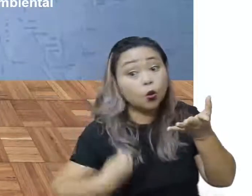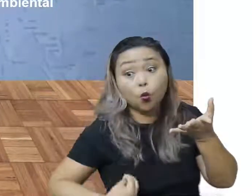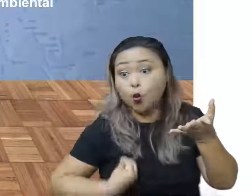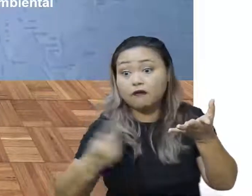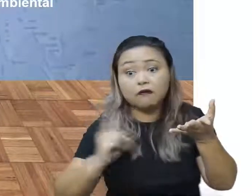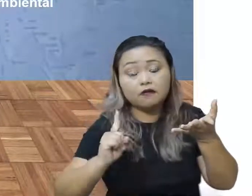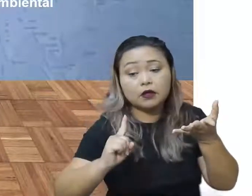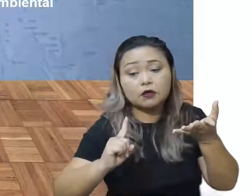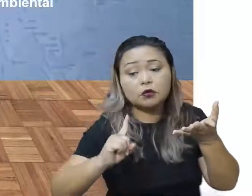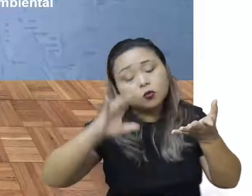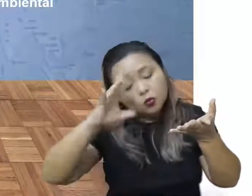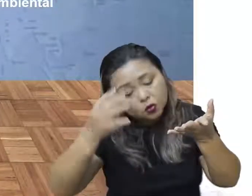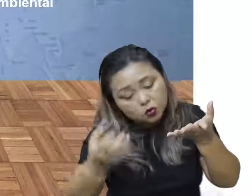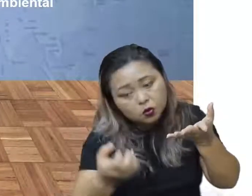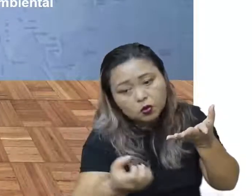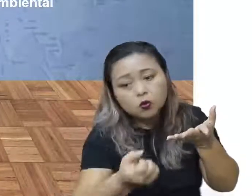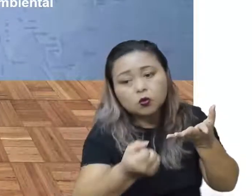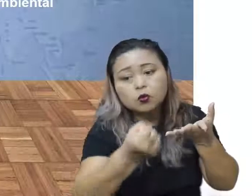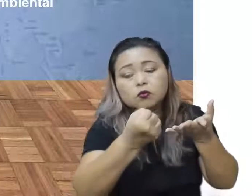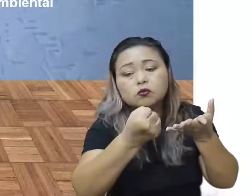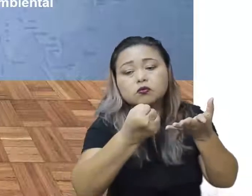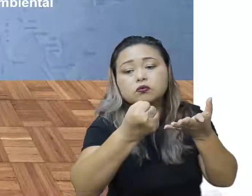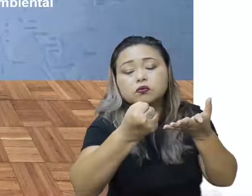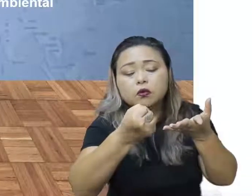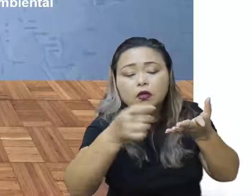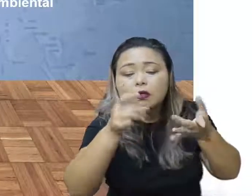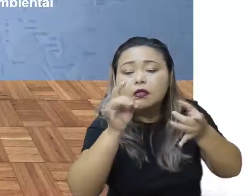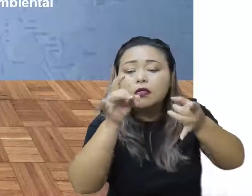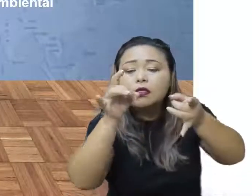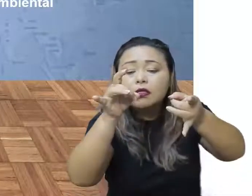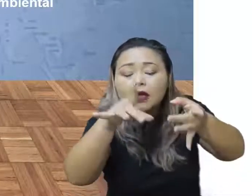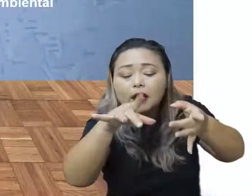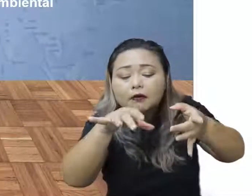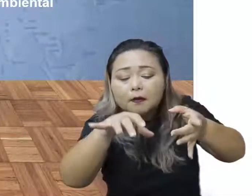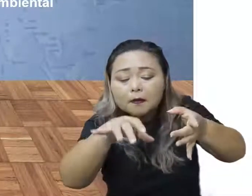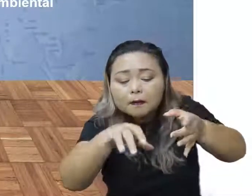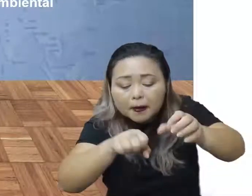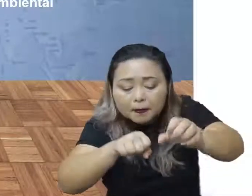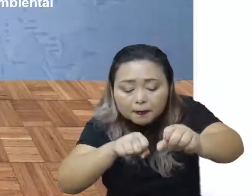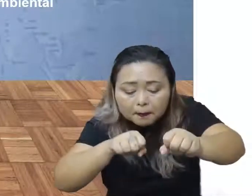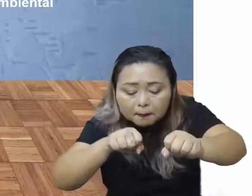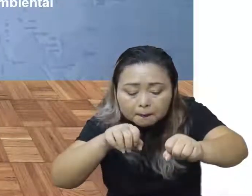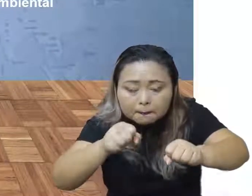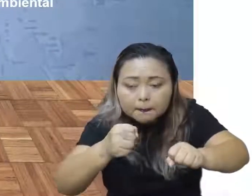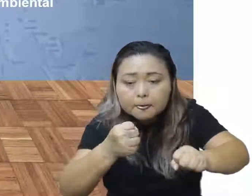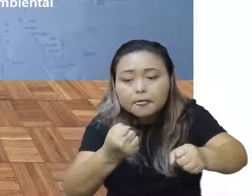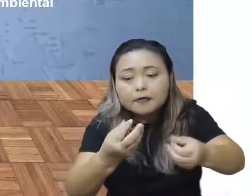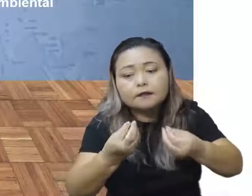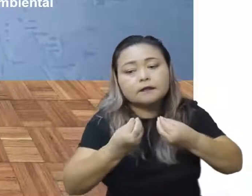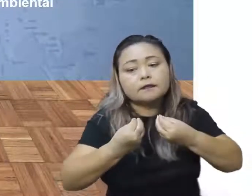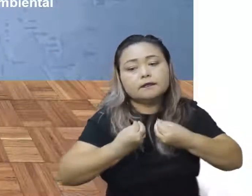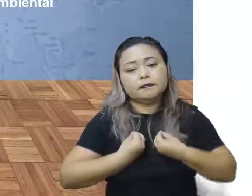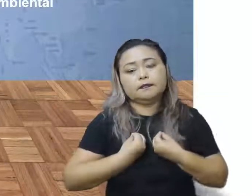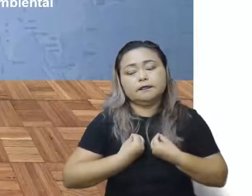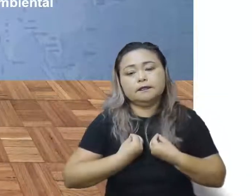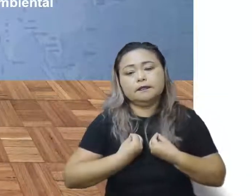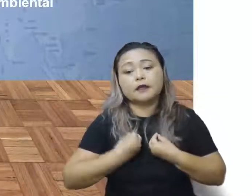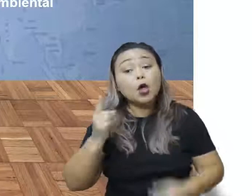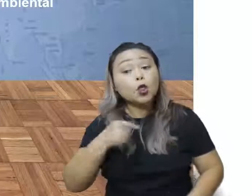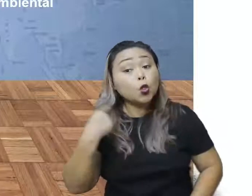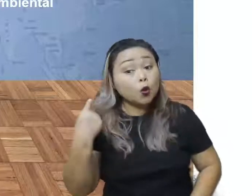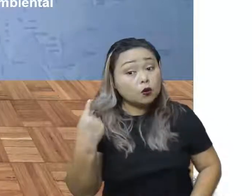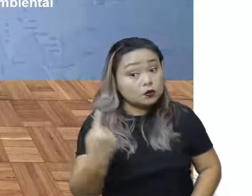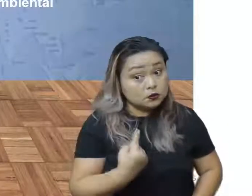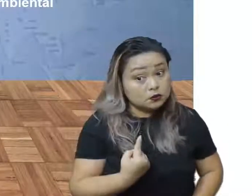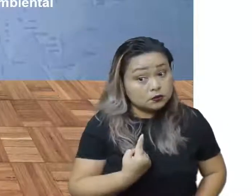vivendo, sobrevivendo das migalhas que sobraram para ele. E